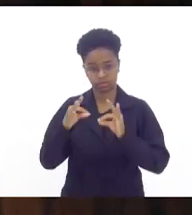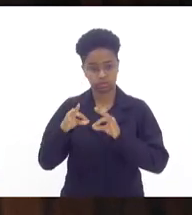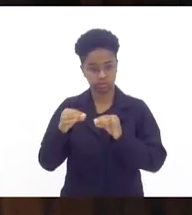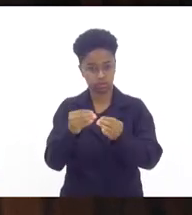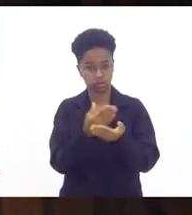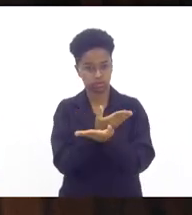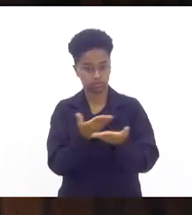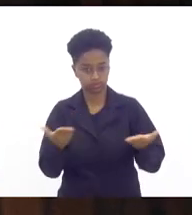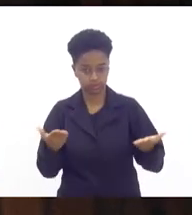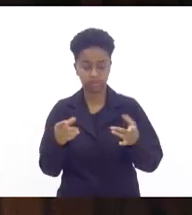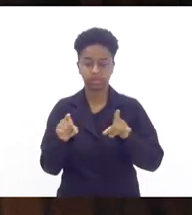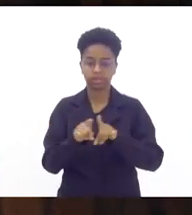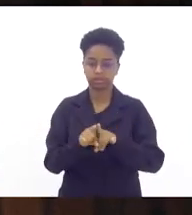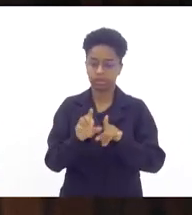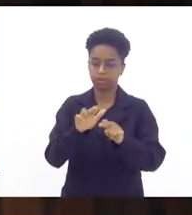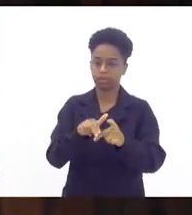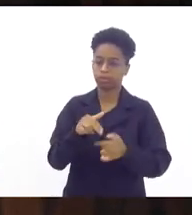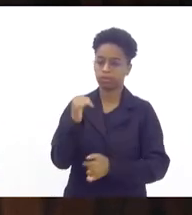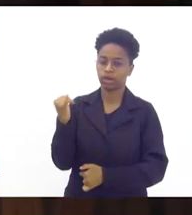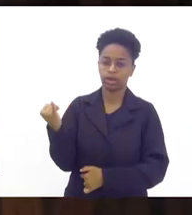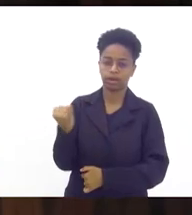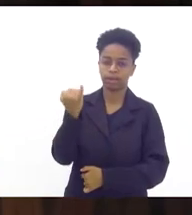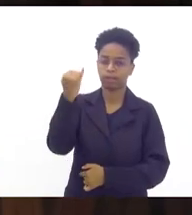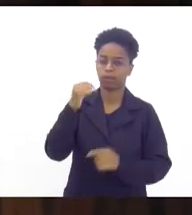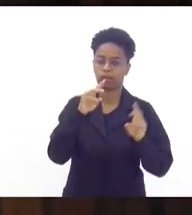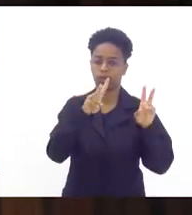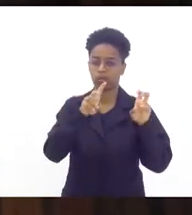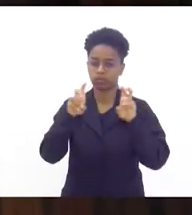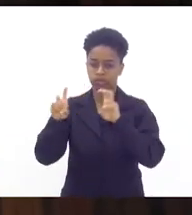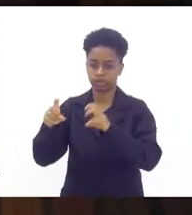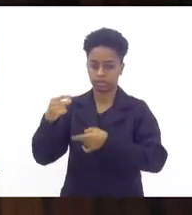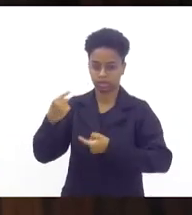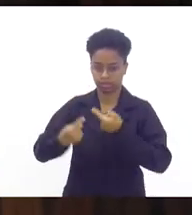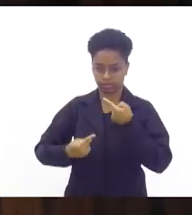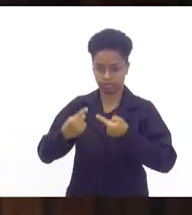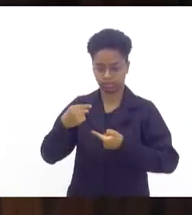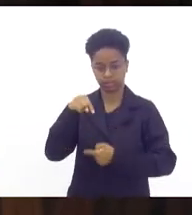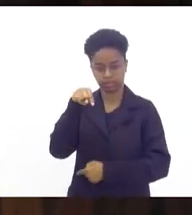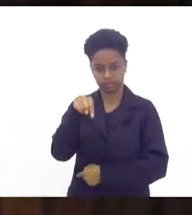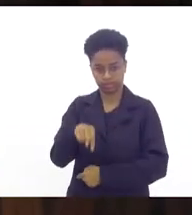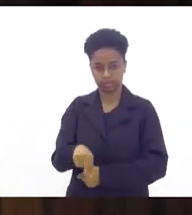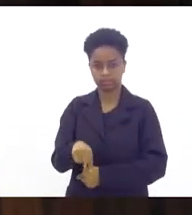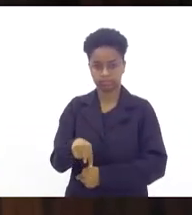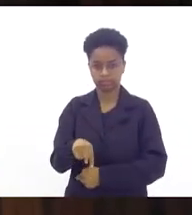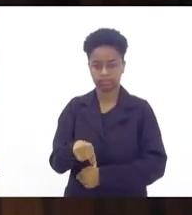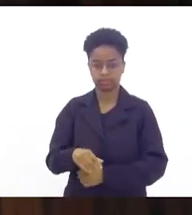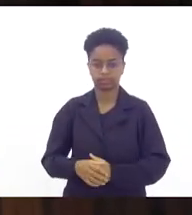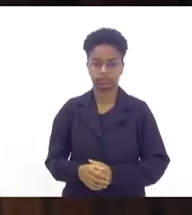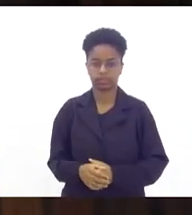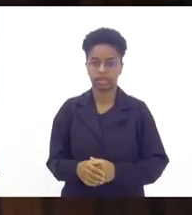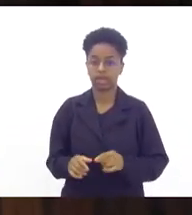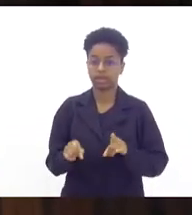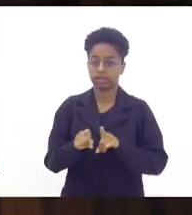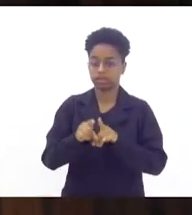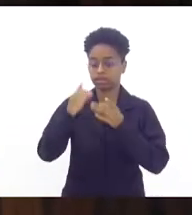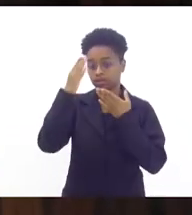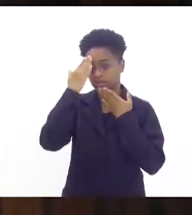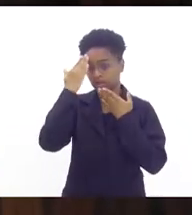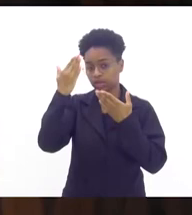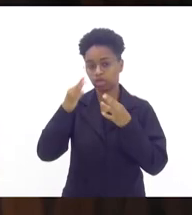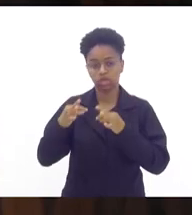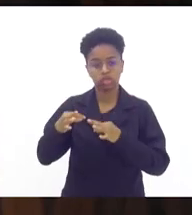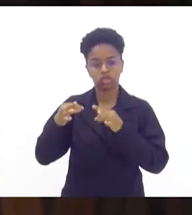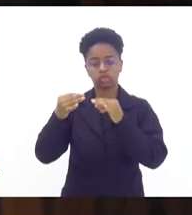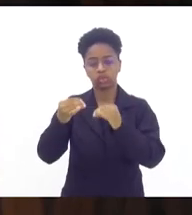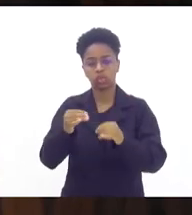e pela importância do assunto tratado é E agradecendo a todos